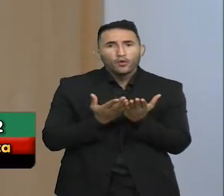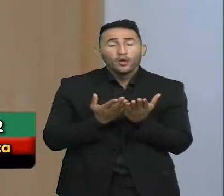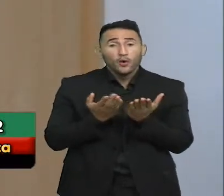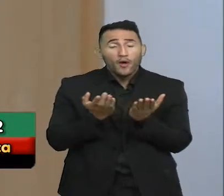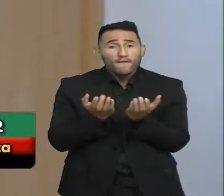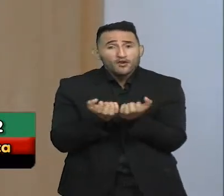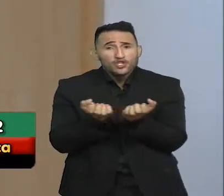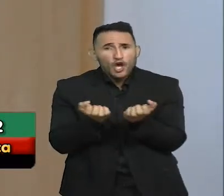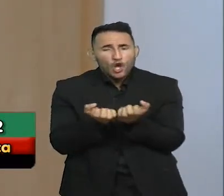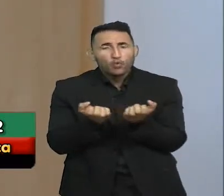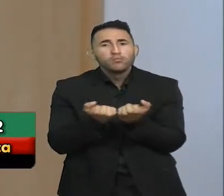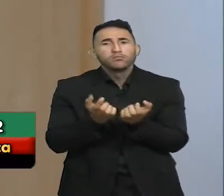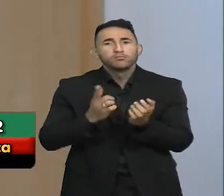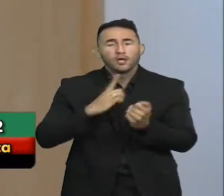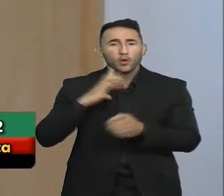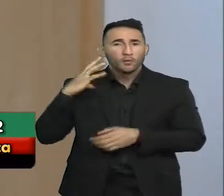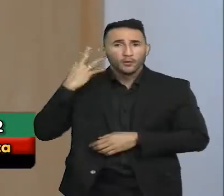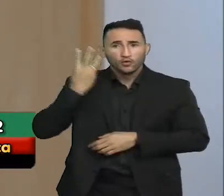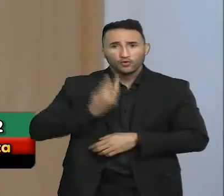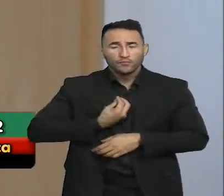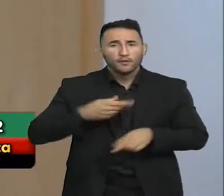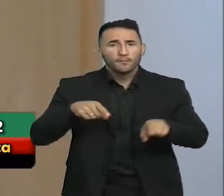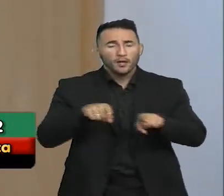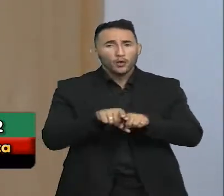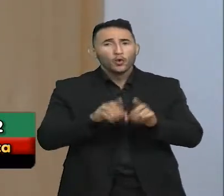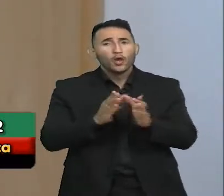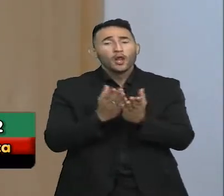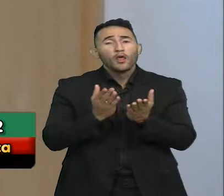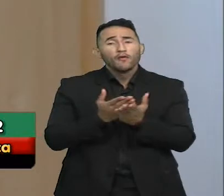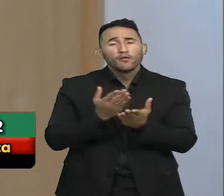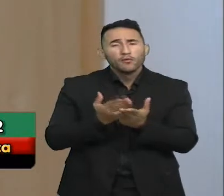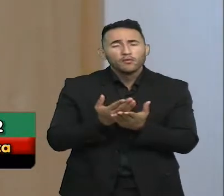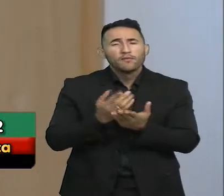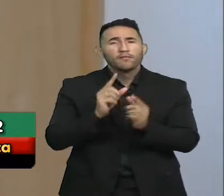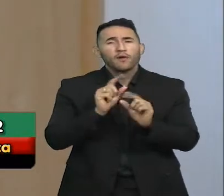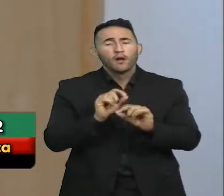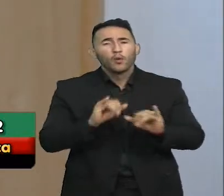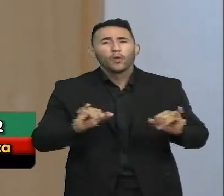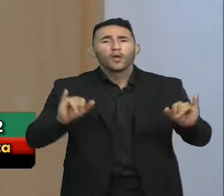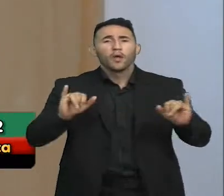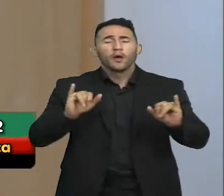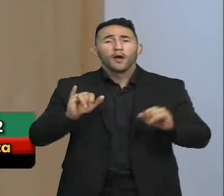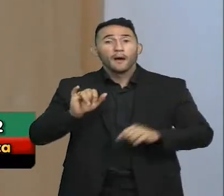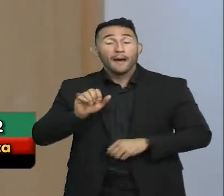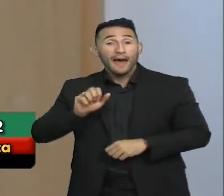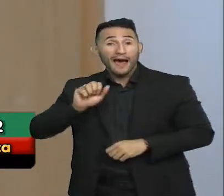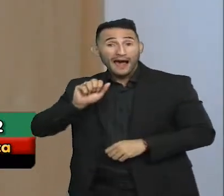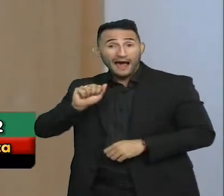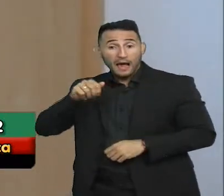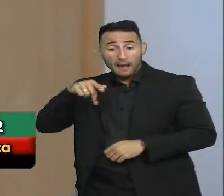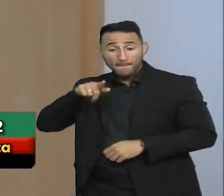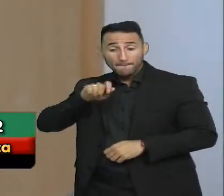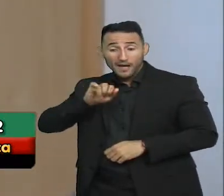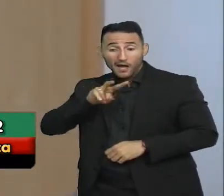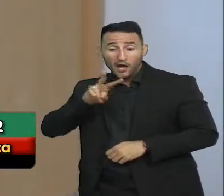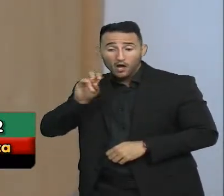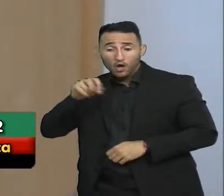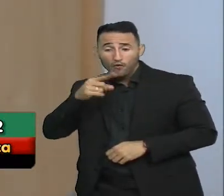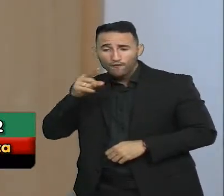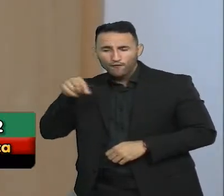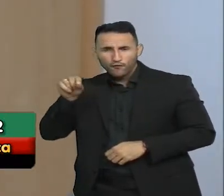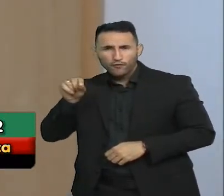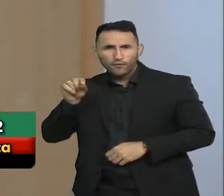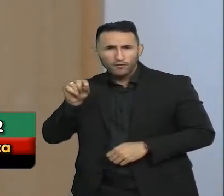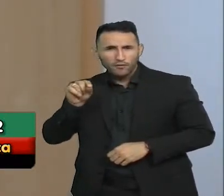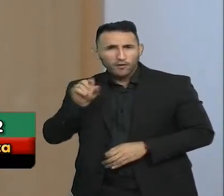o Espiritismo e também no Livro dos Médiuns. Ele diz assim, amai-vos, esse é o primeiro mandamento, instruir-vos, este é